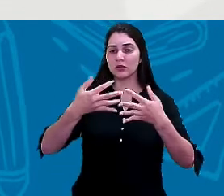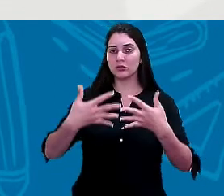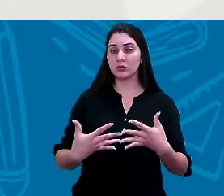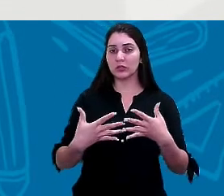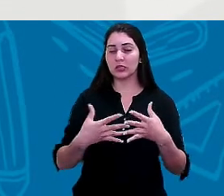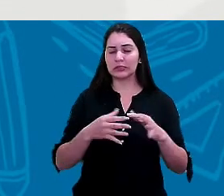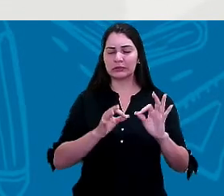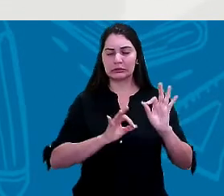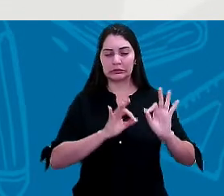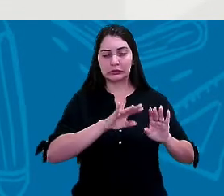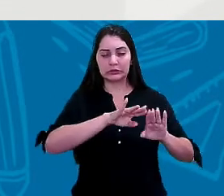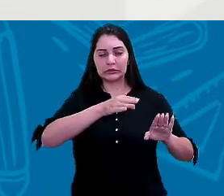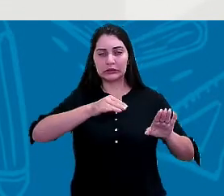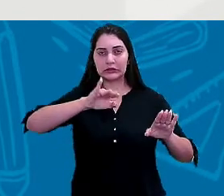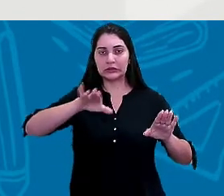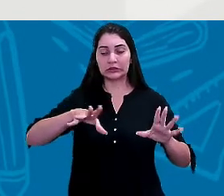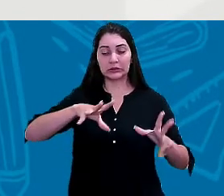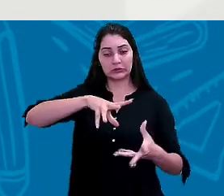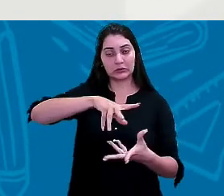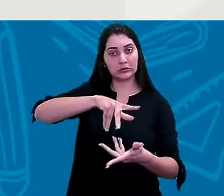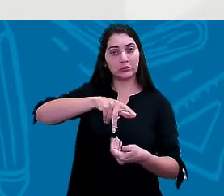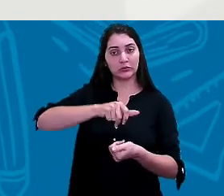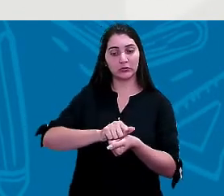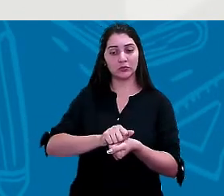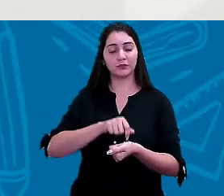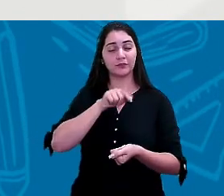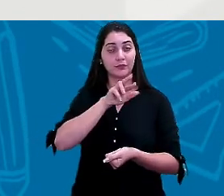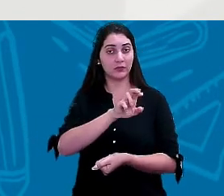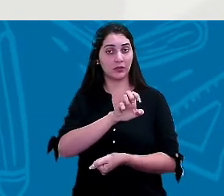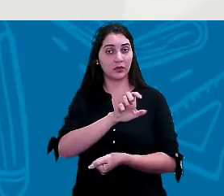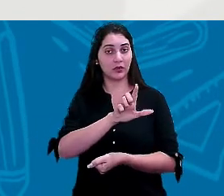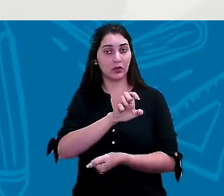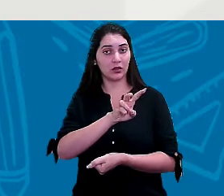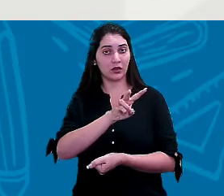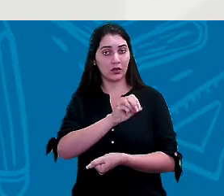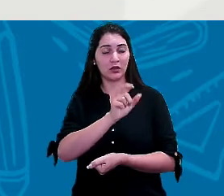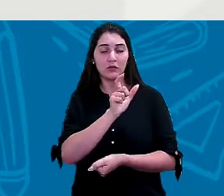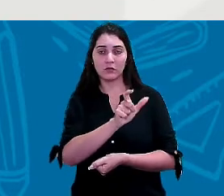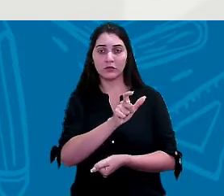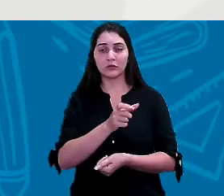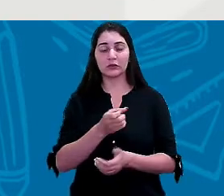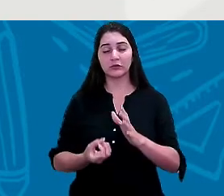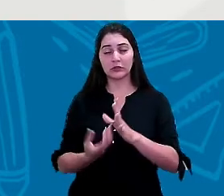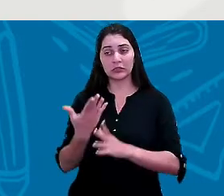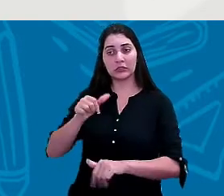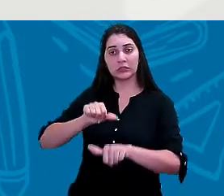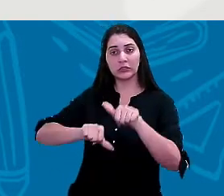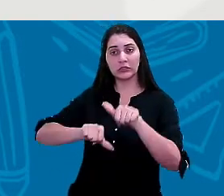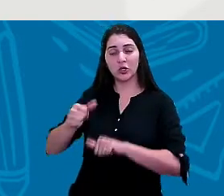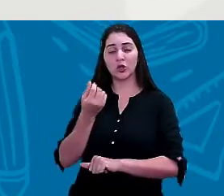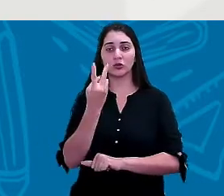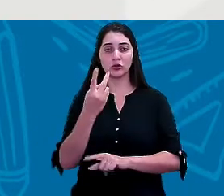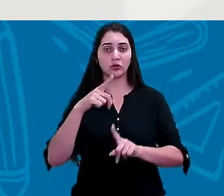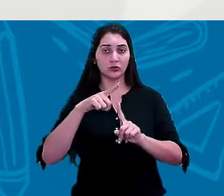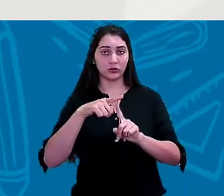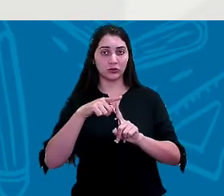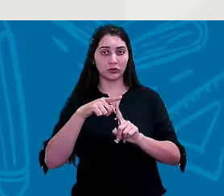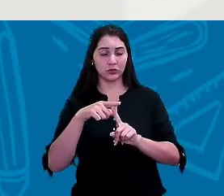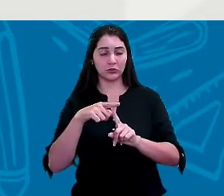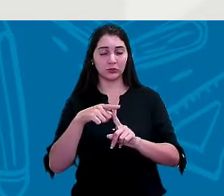planeta. O relevo origina-se e transforma-se sobre a interferência de dois tipos de agentes, os